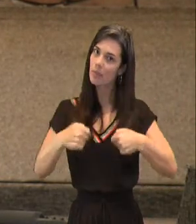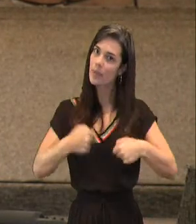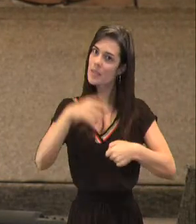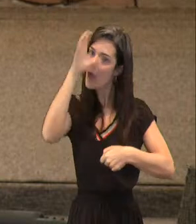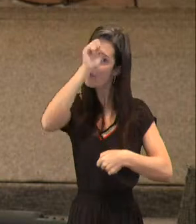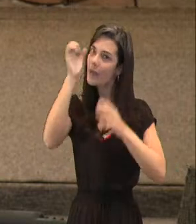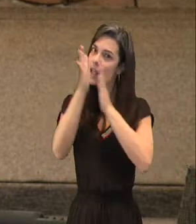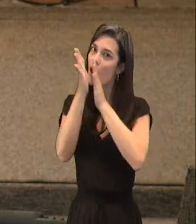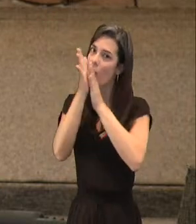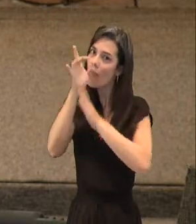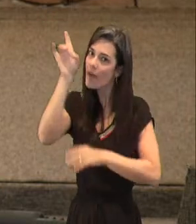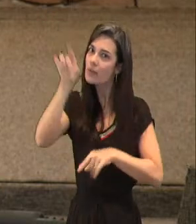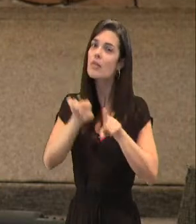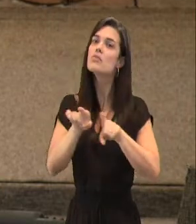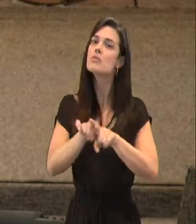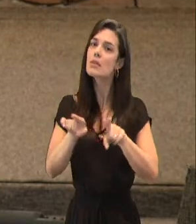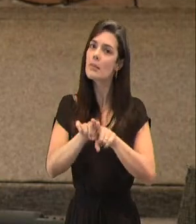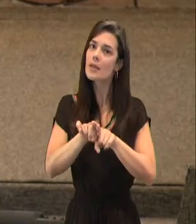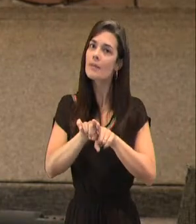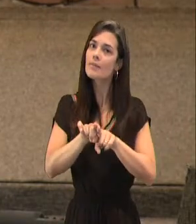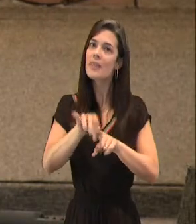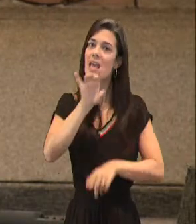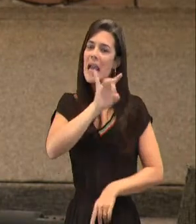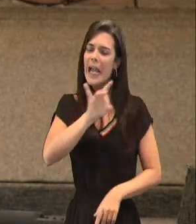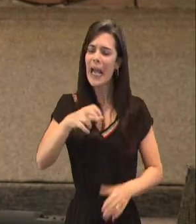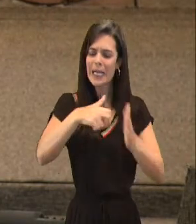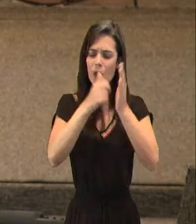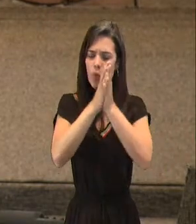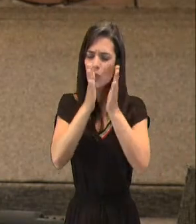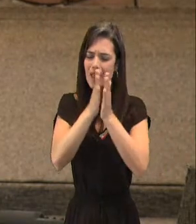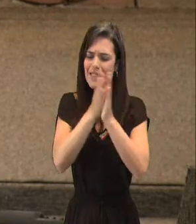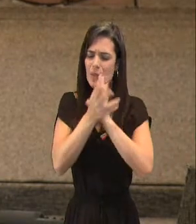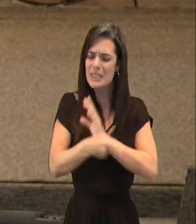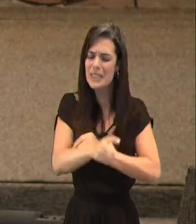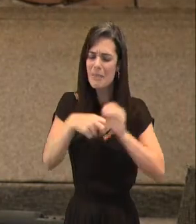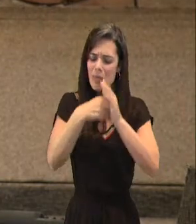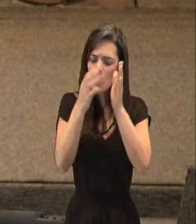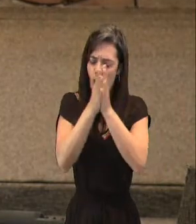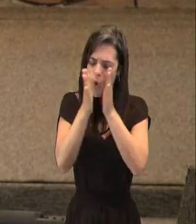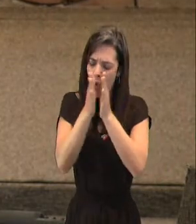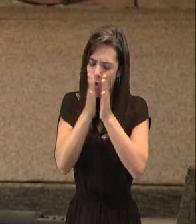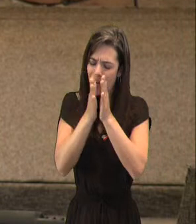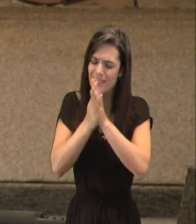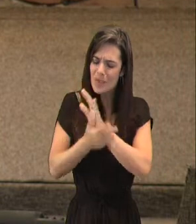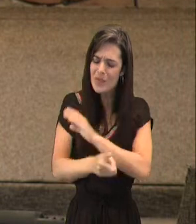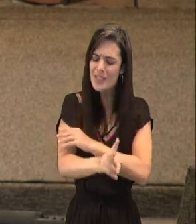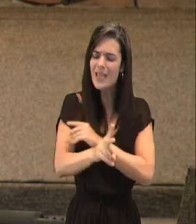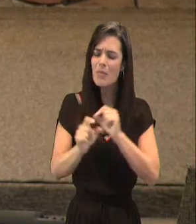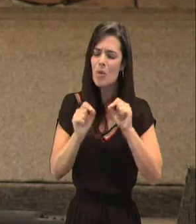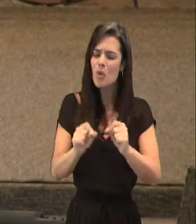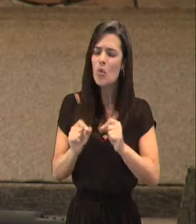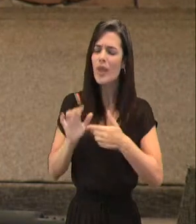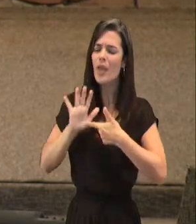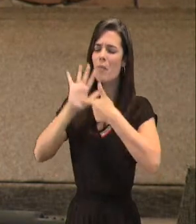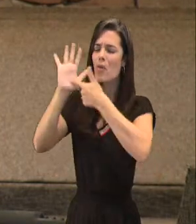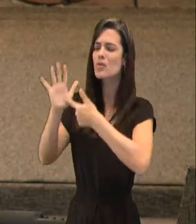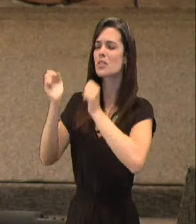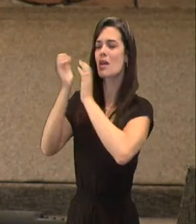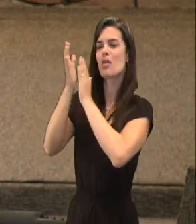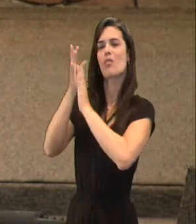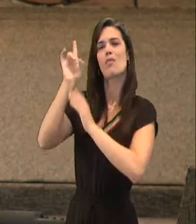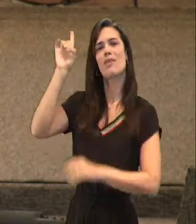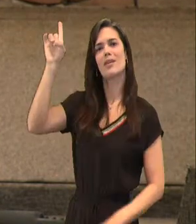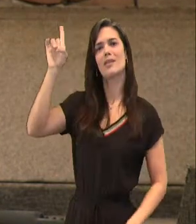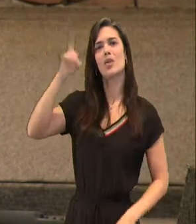Assim precisa ser cada oração minha, cada oração sua. As nossas orações, a nossa conversa com o